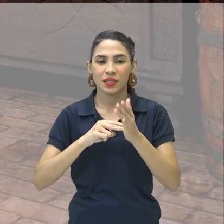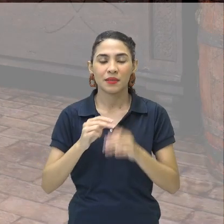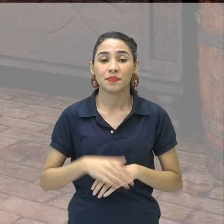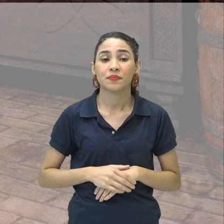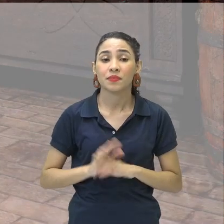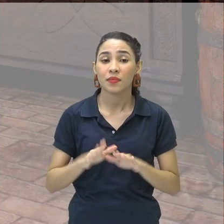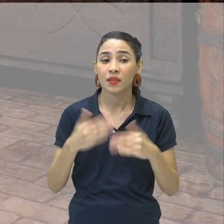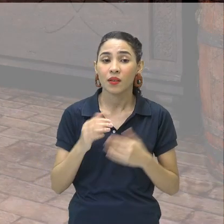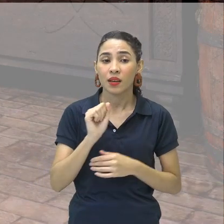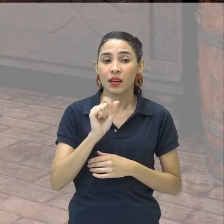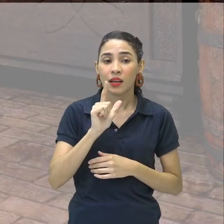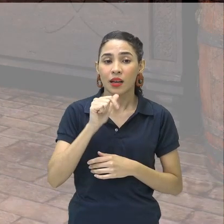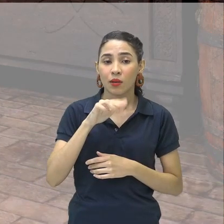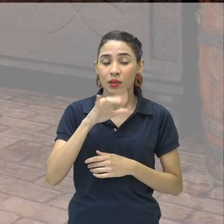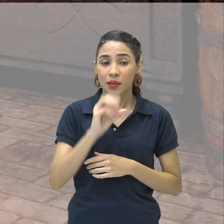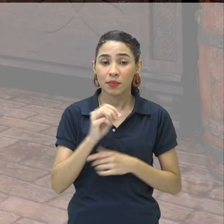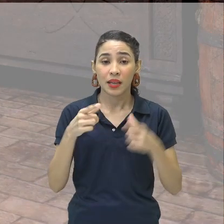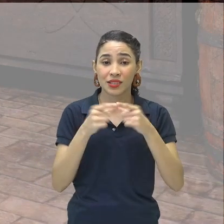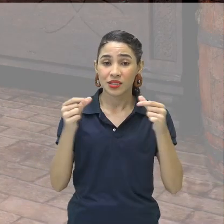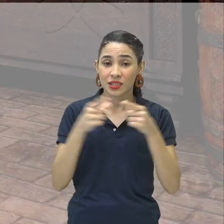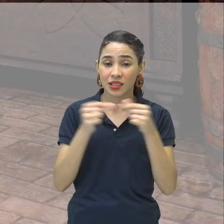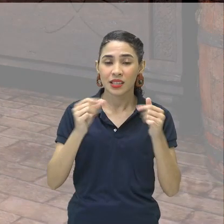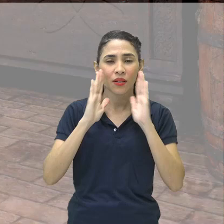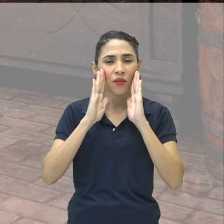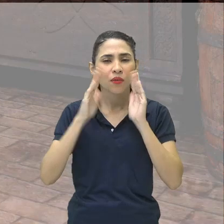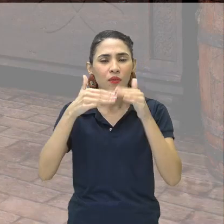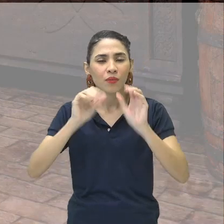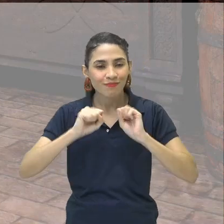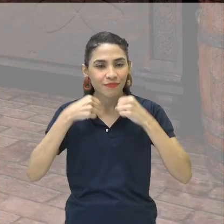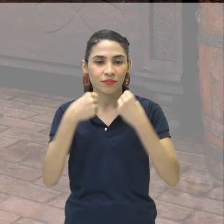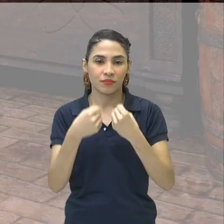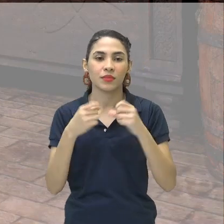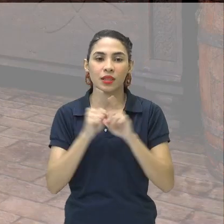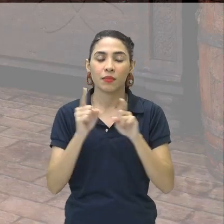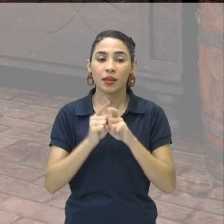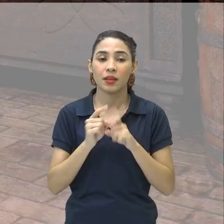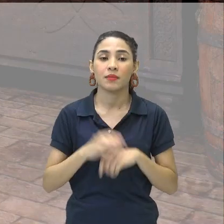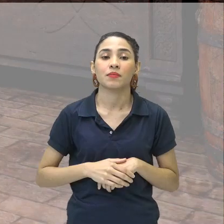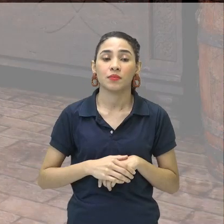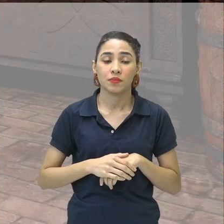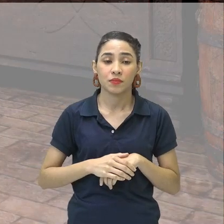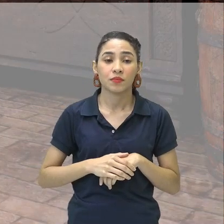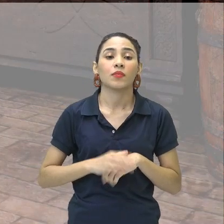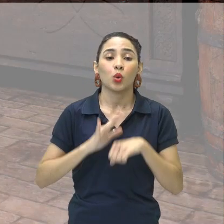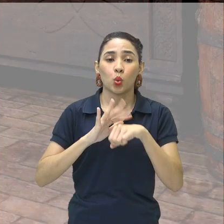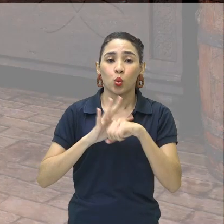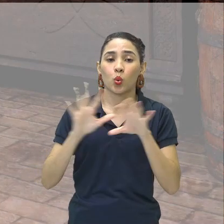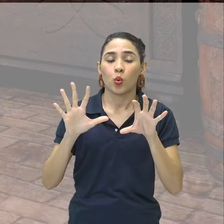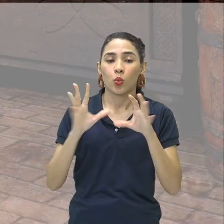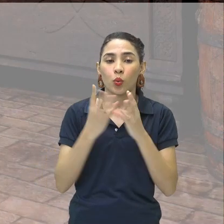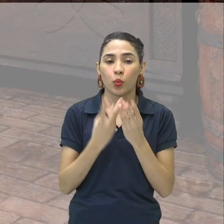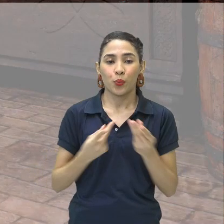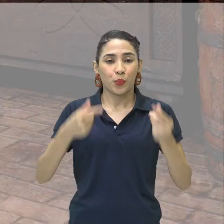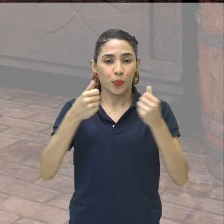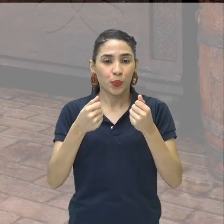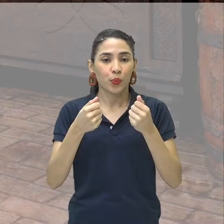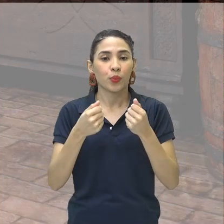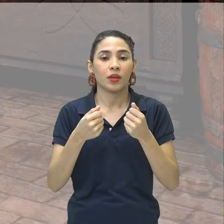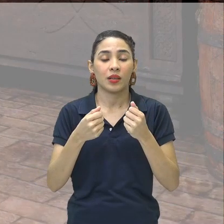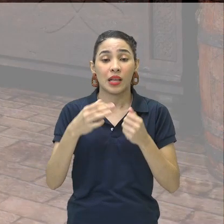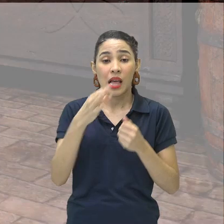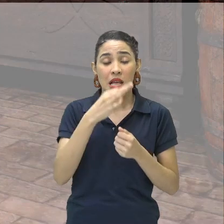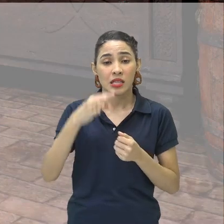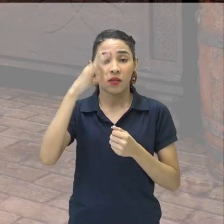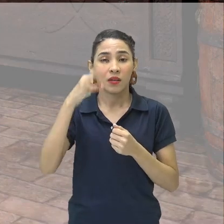longa-vida? Então, a alquimia chinesa concentrou todos os seus esforços na cura e na salvação,